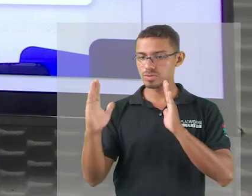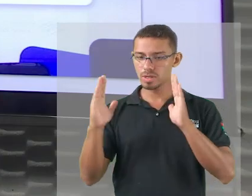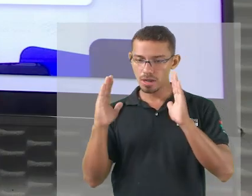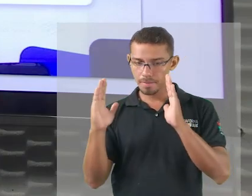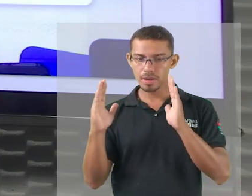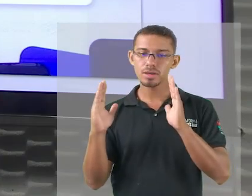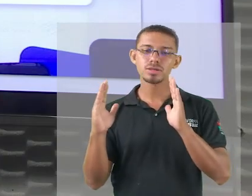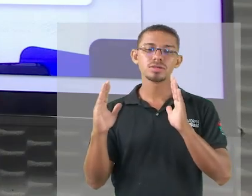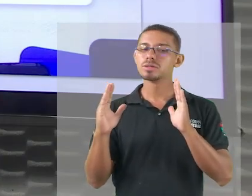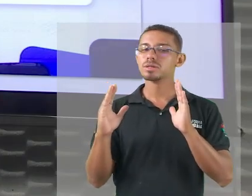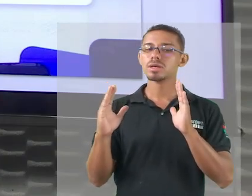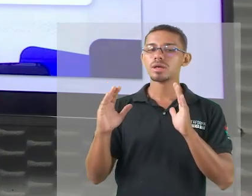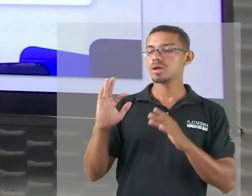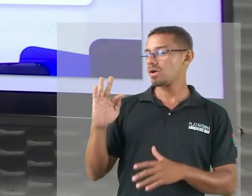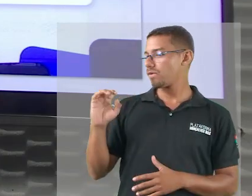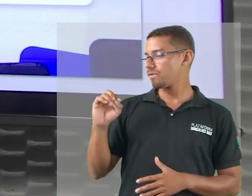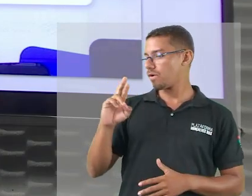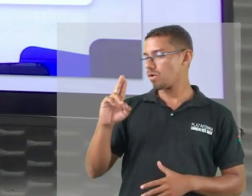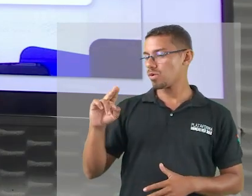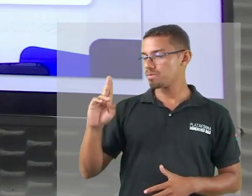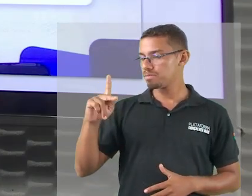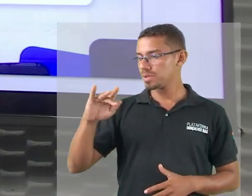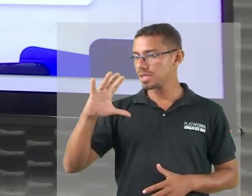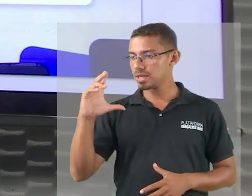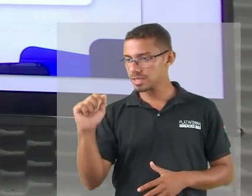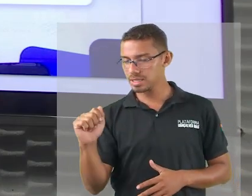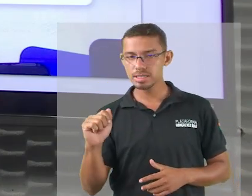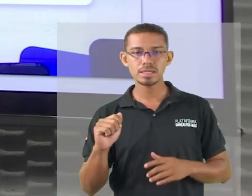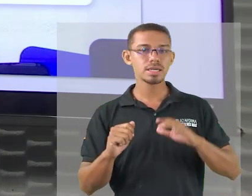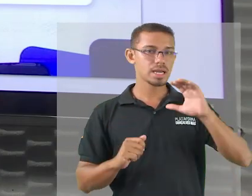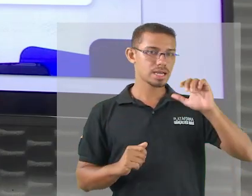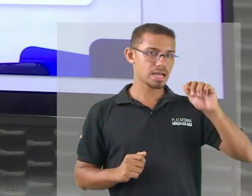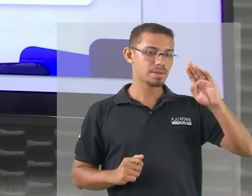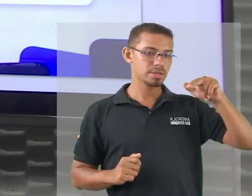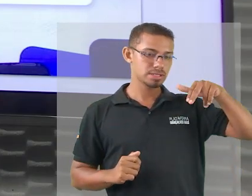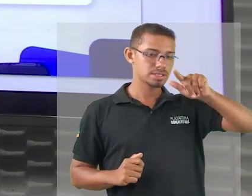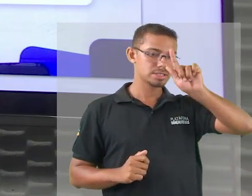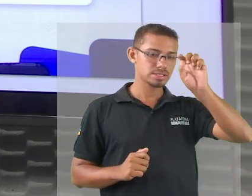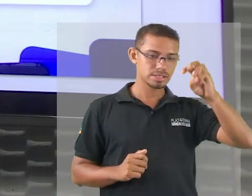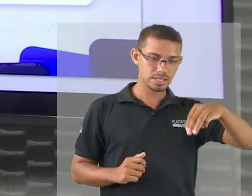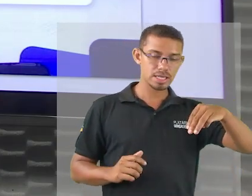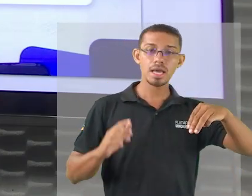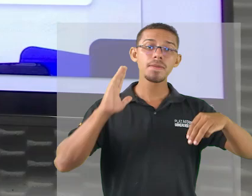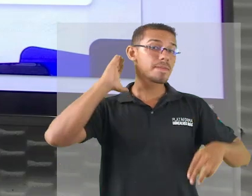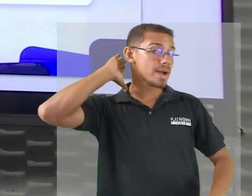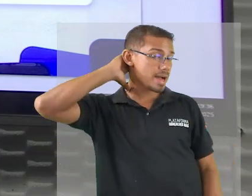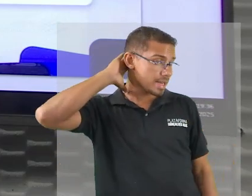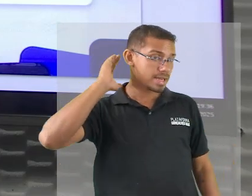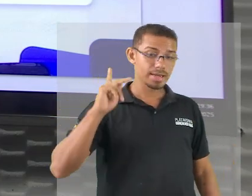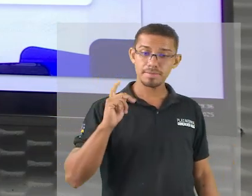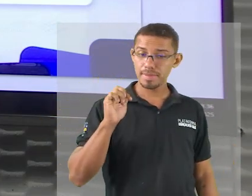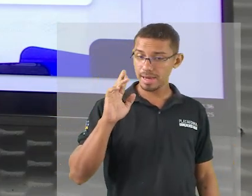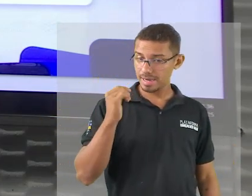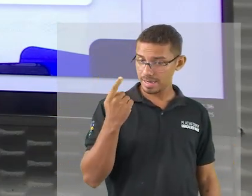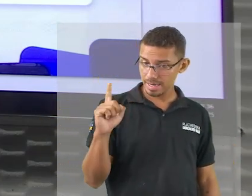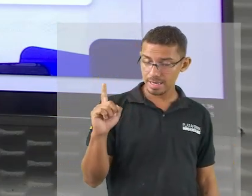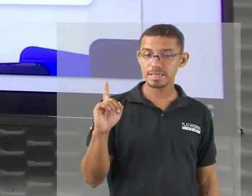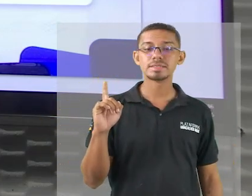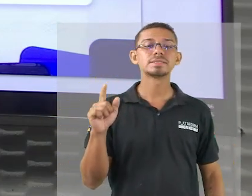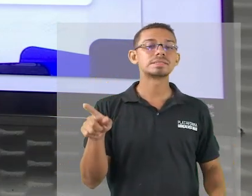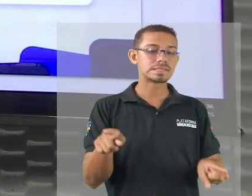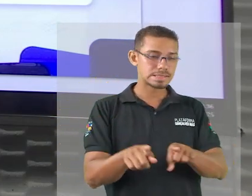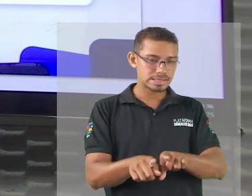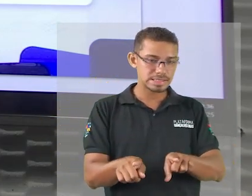como a Sabinada, a Farroupilha, a Cabanagem, bem pertinho da gente aí no Pará, e que estão